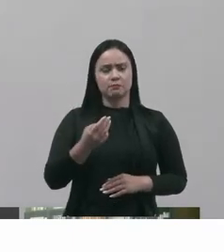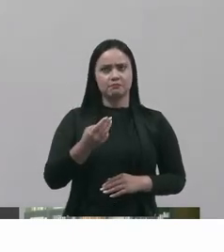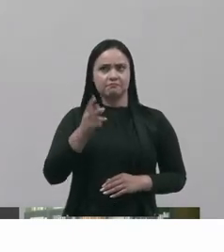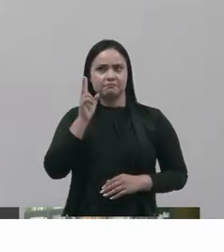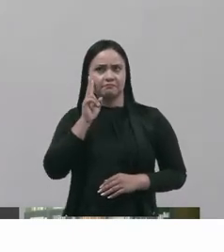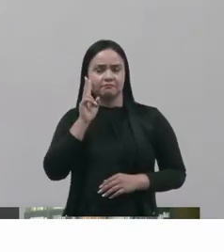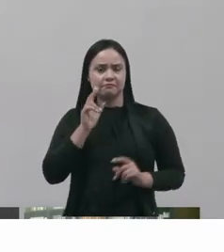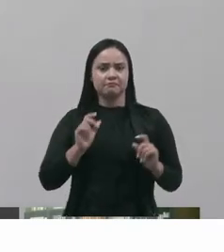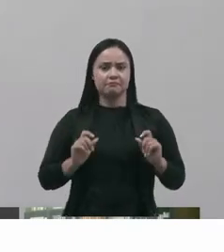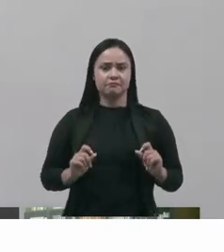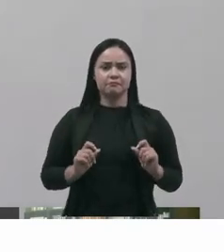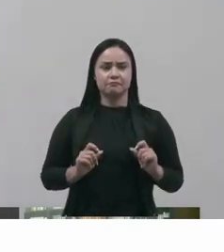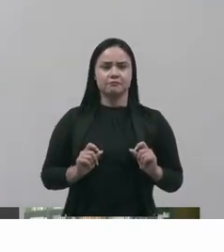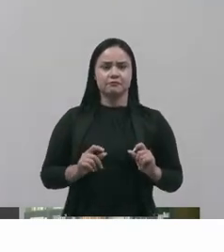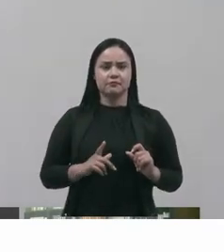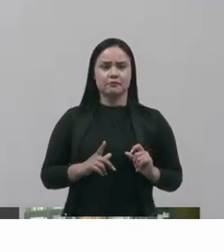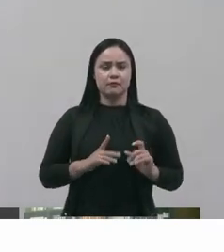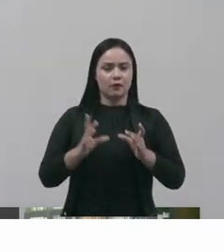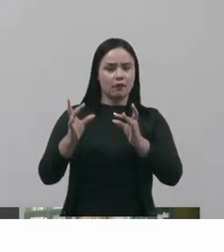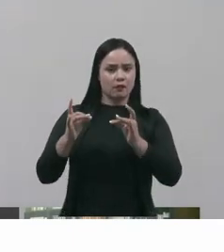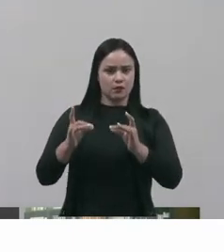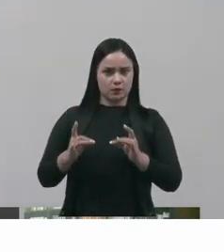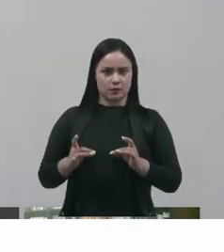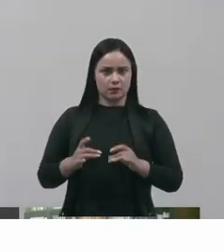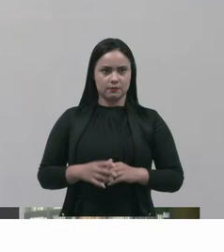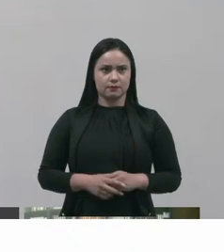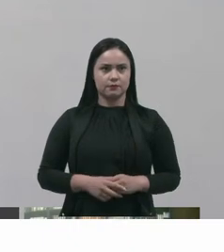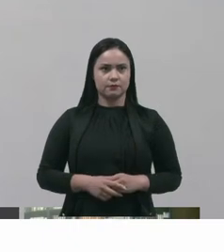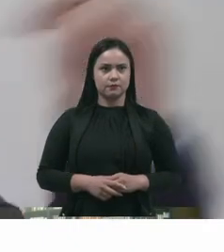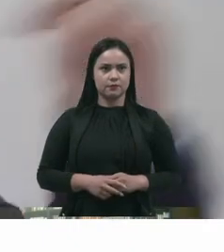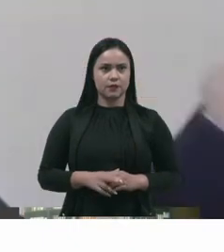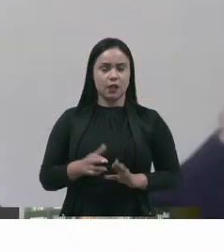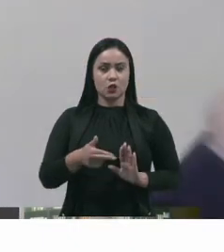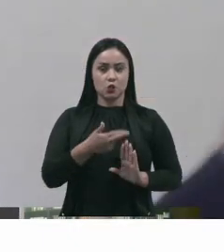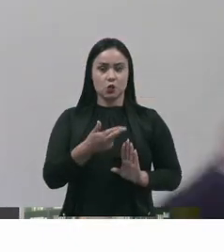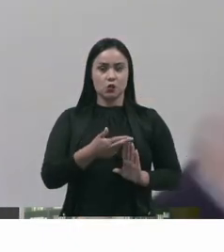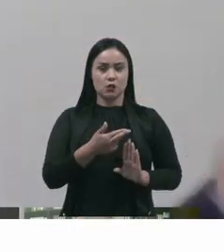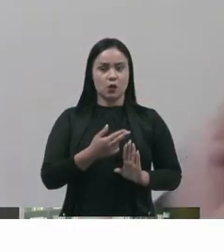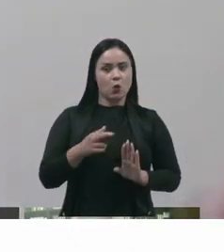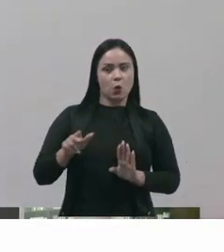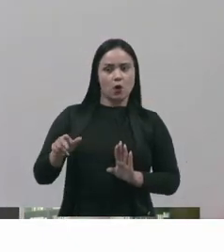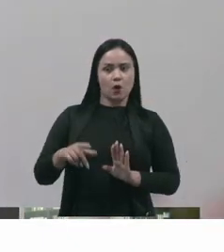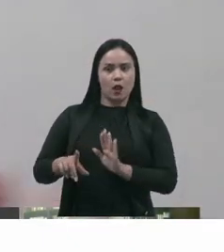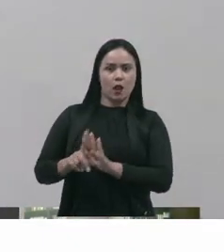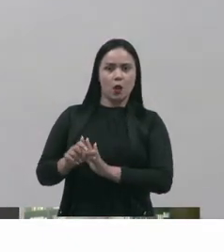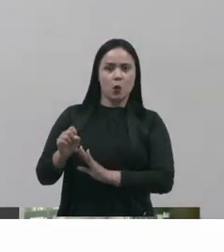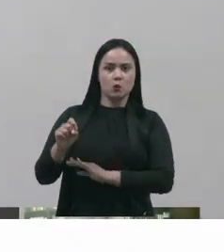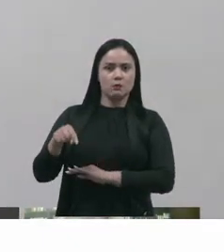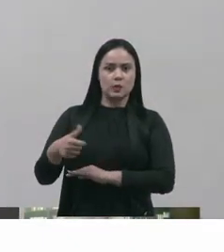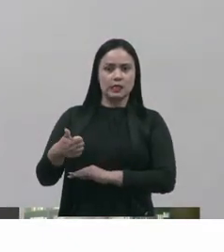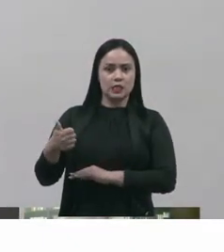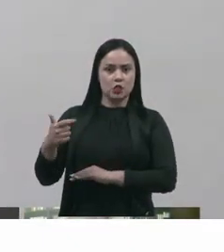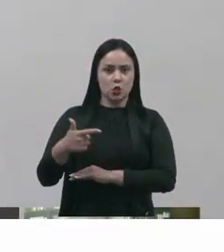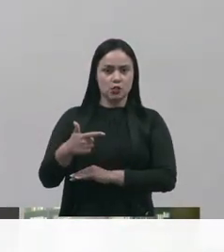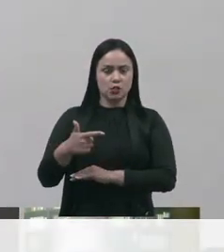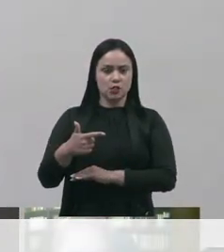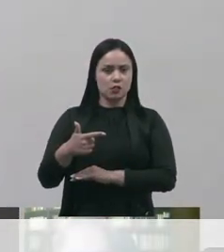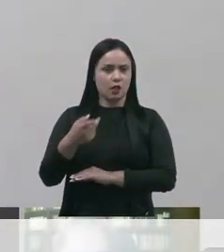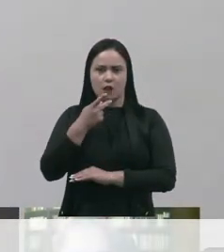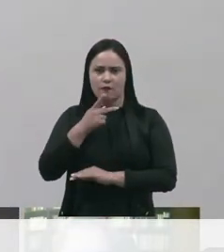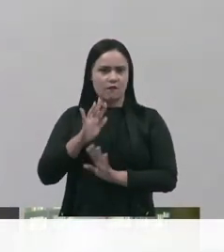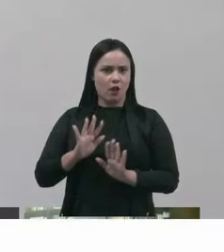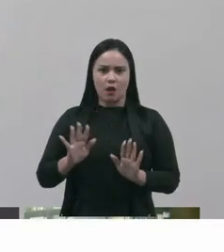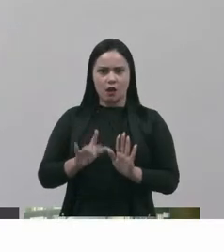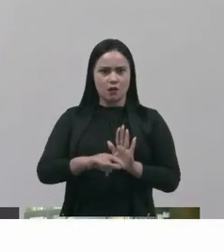que, e ressaltar que a resolução, assim como a lei 8.112, não fala em